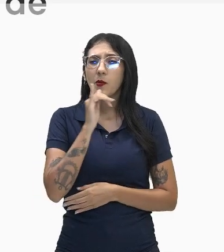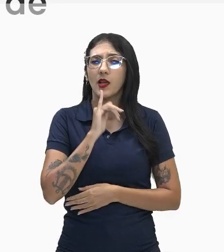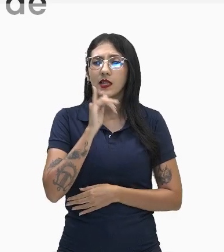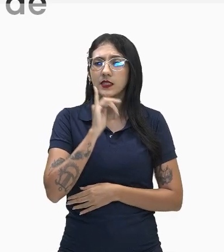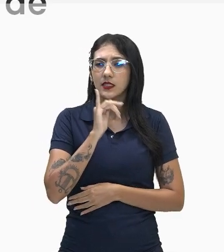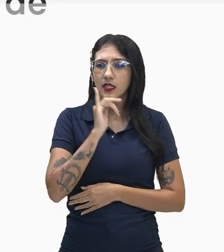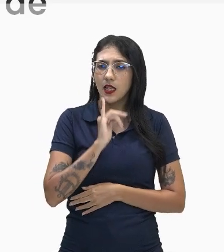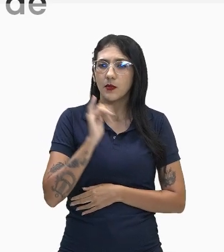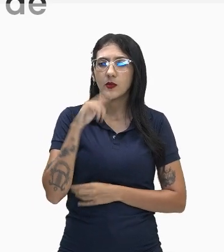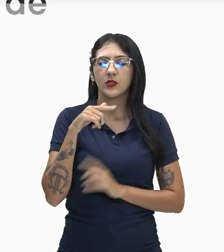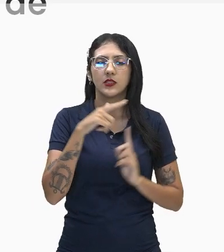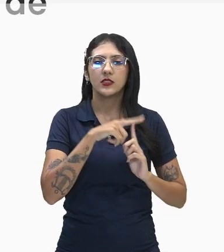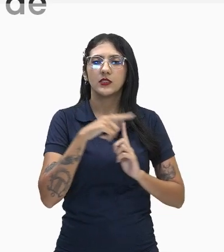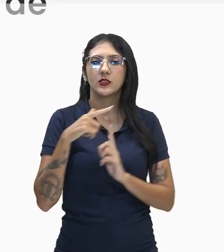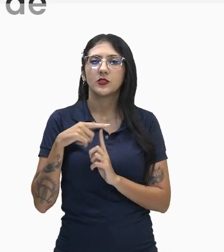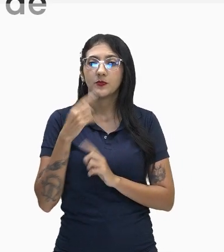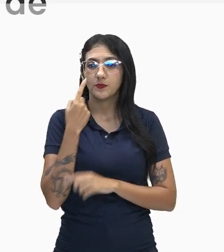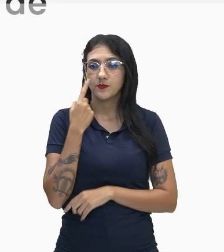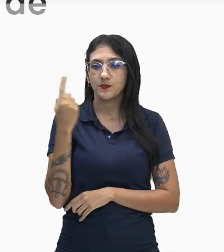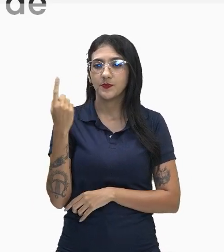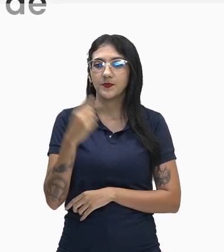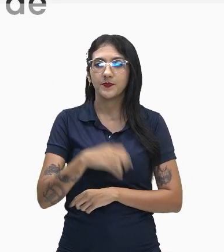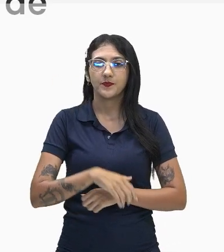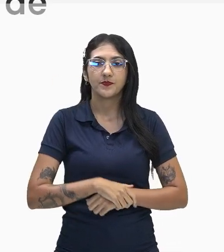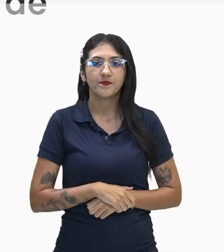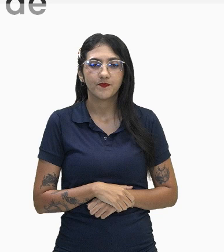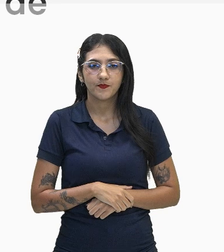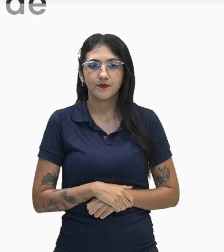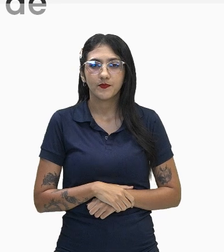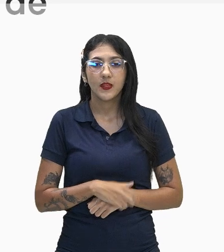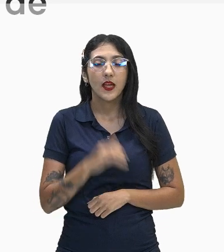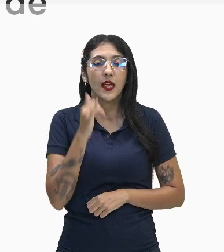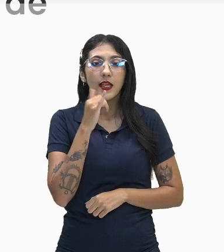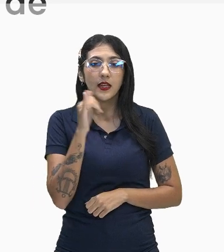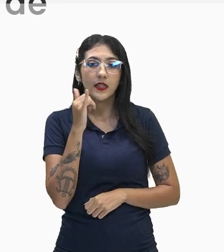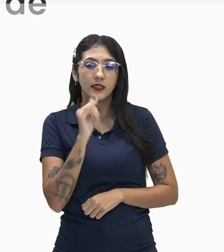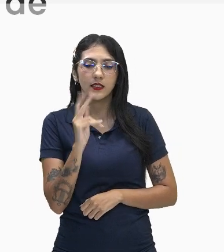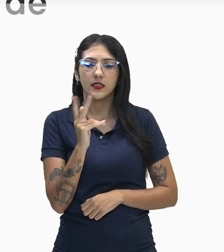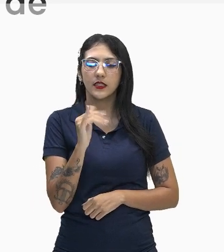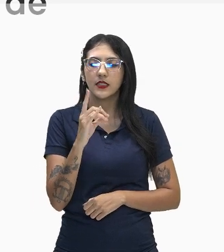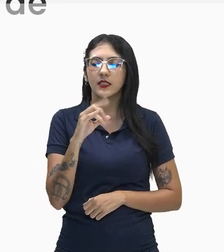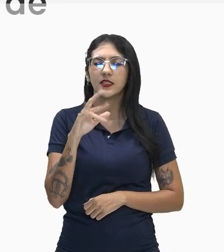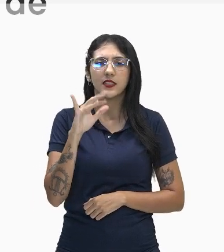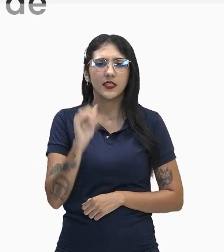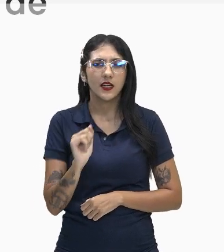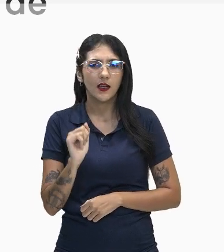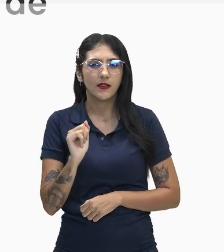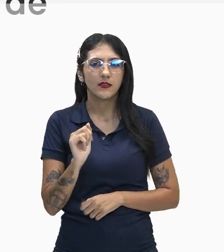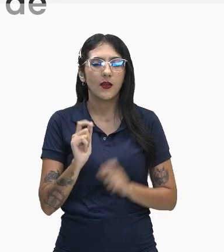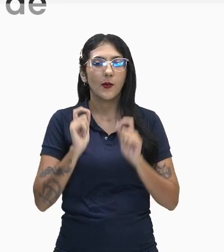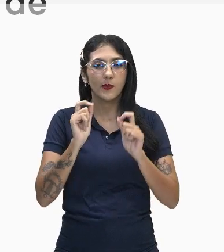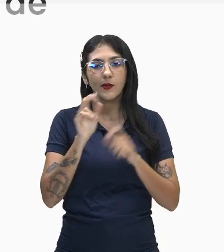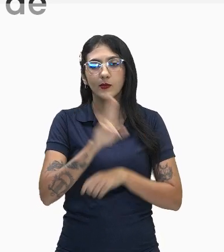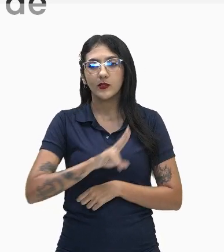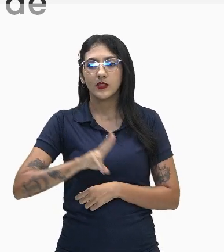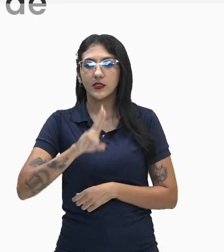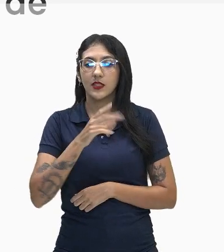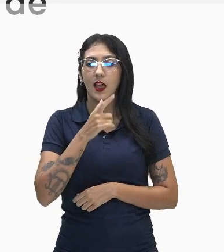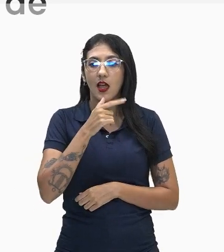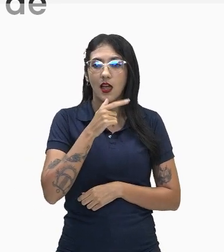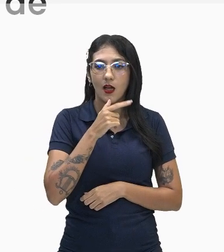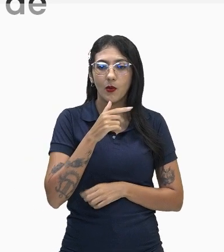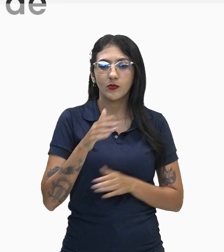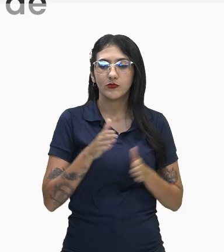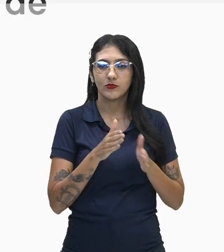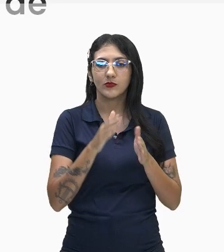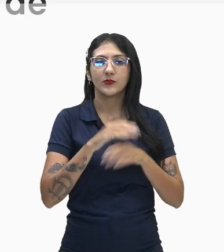fontes renováveis de energia, nós temos a energia hídrica, que utiliza a energia da água dos rios,